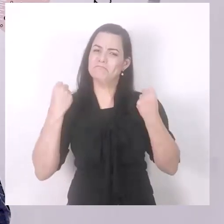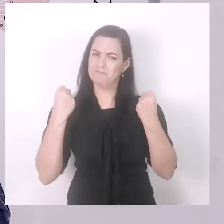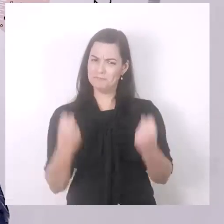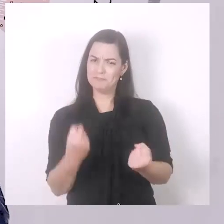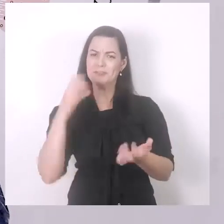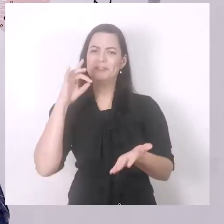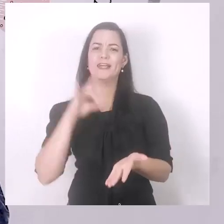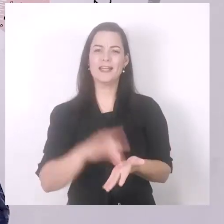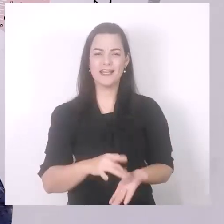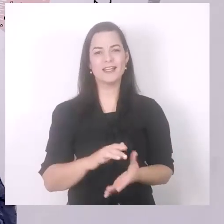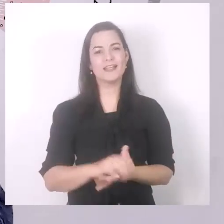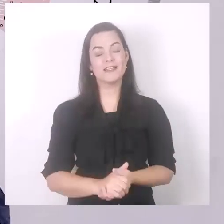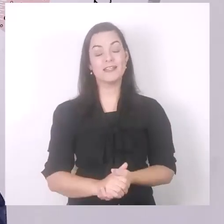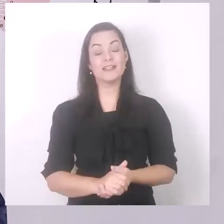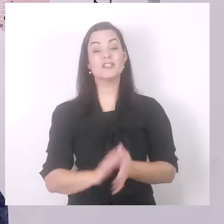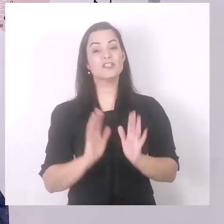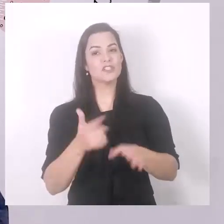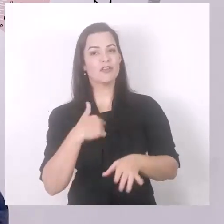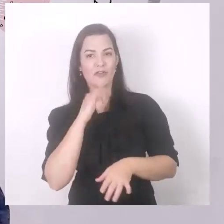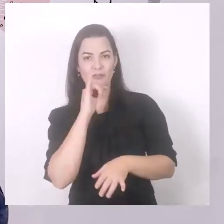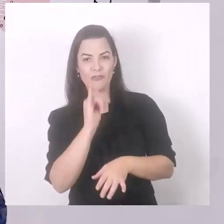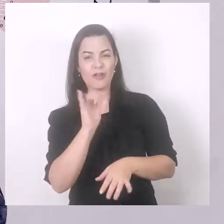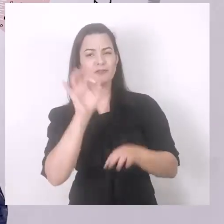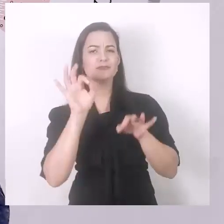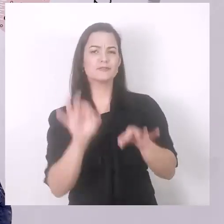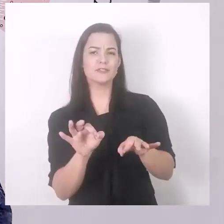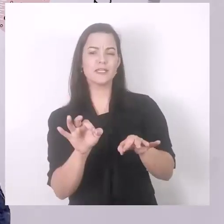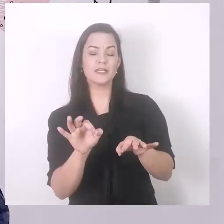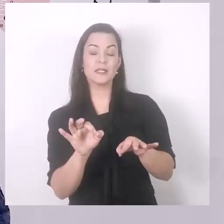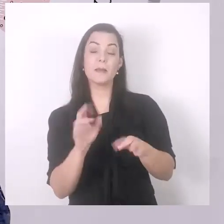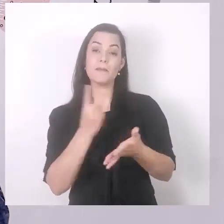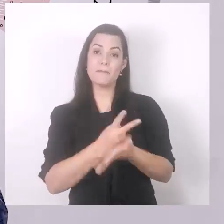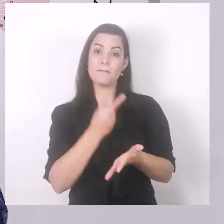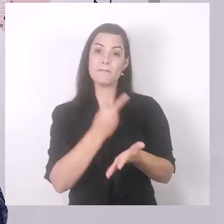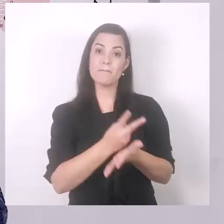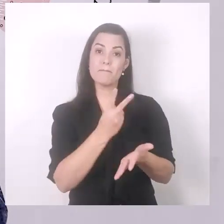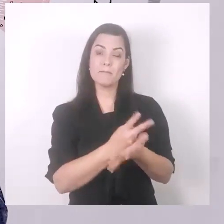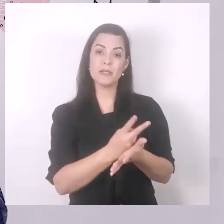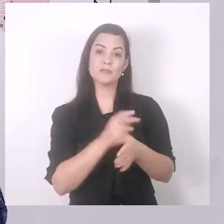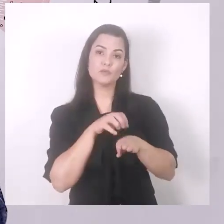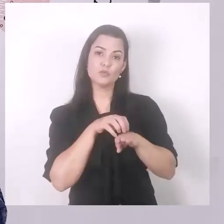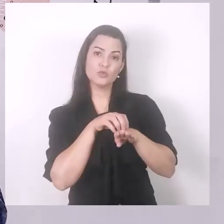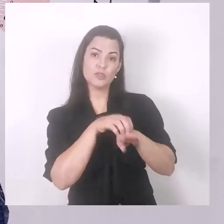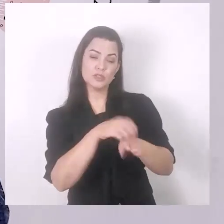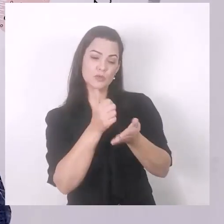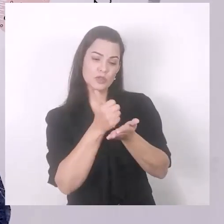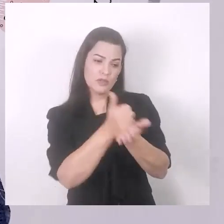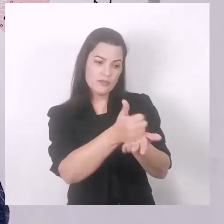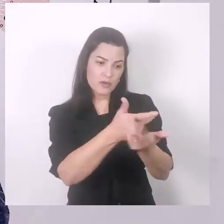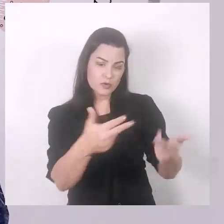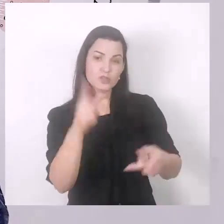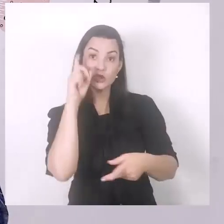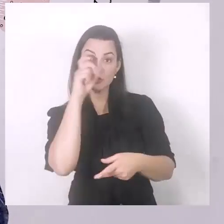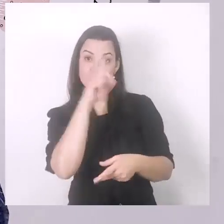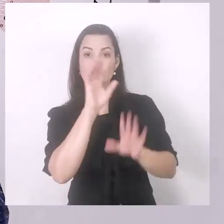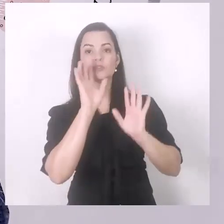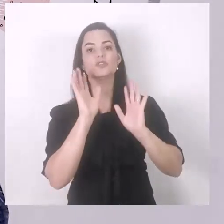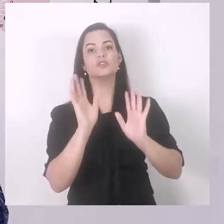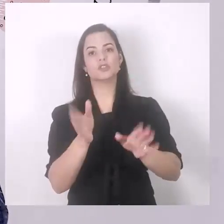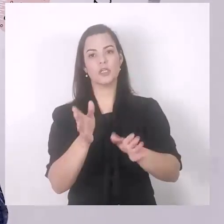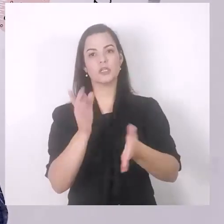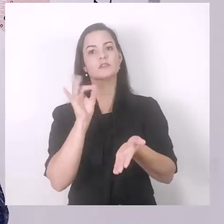já te garanto que mesmo não sendo tão fácil o transporte como nós temos atualmente, elas já